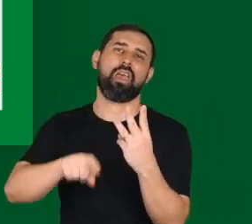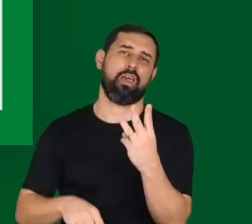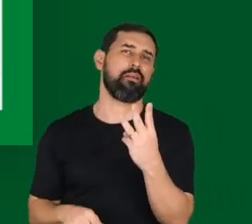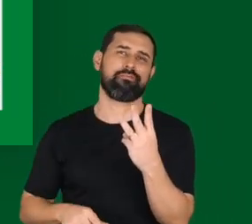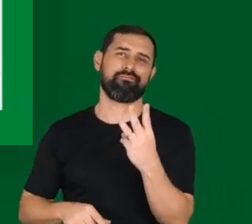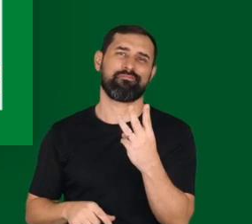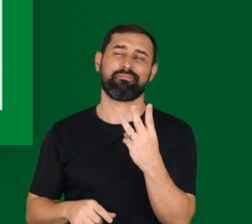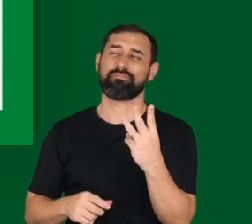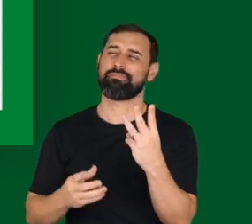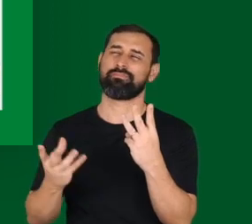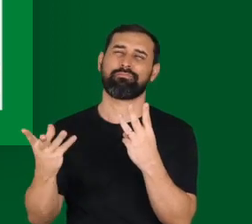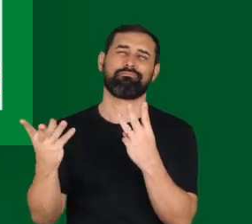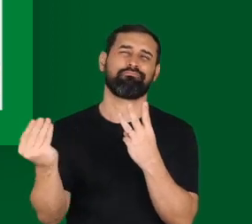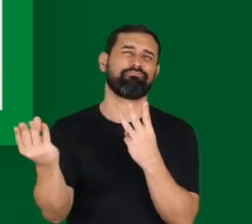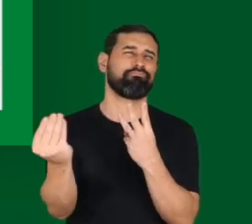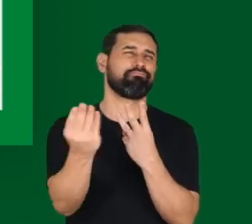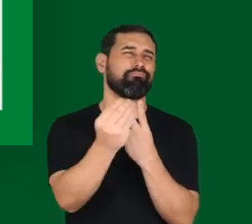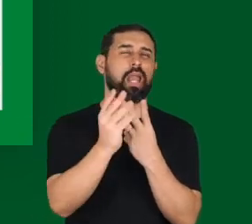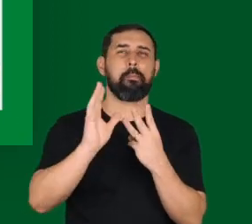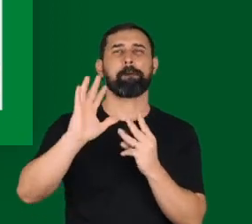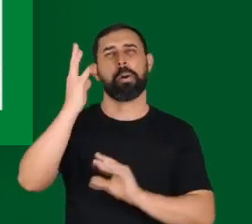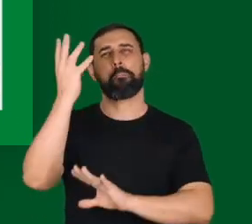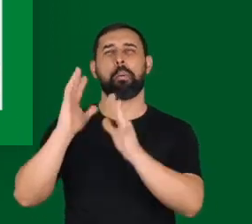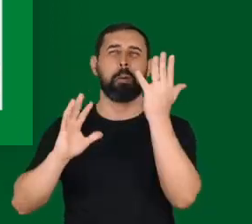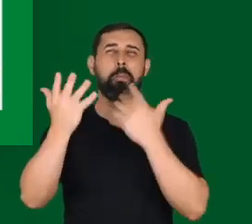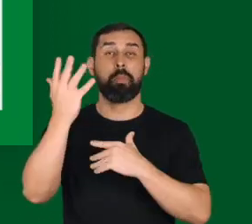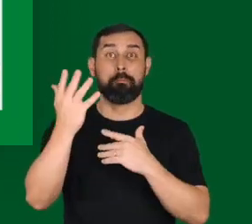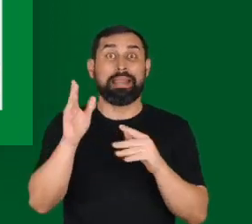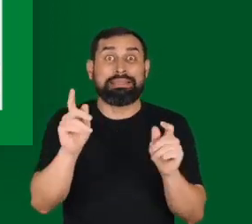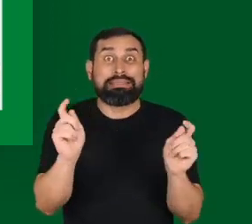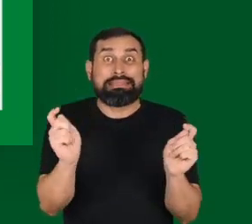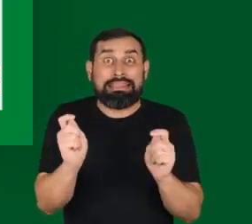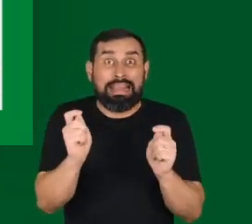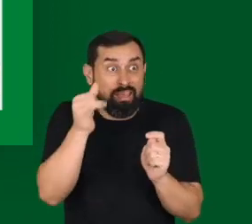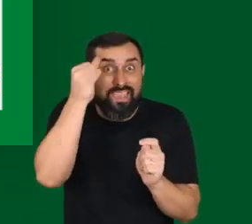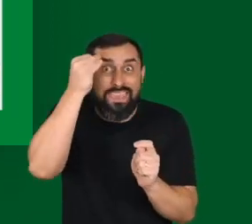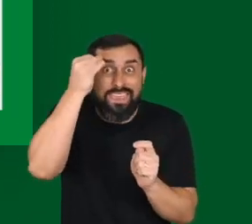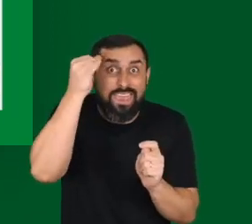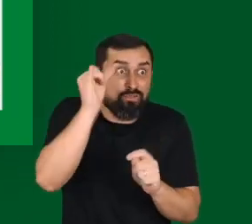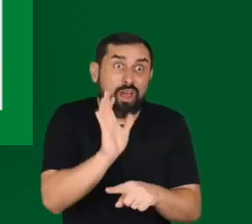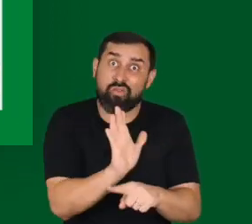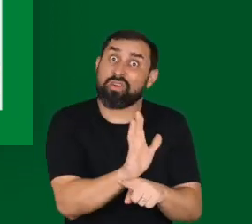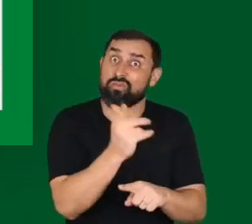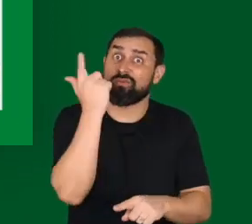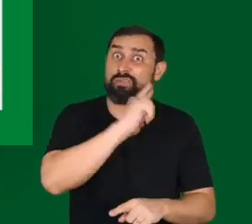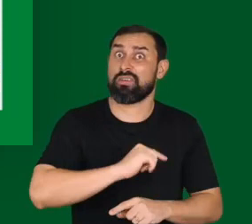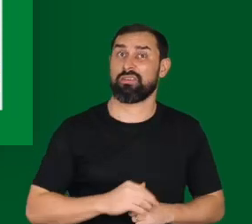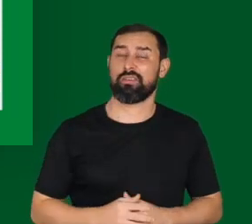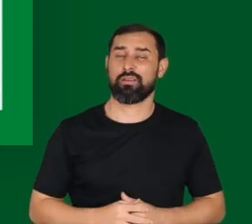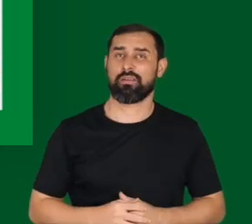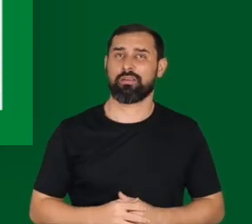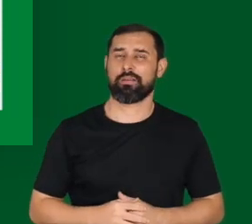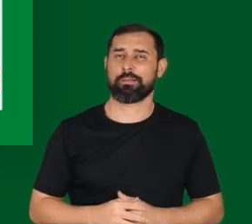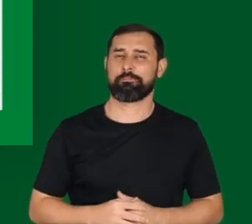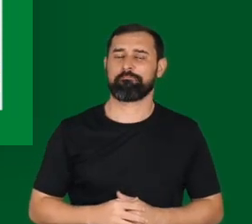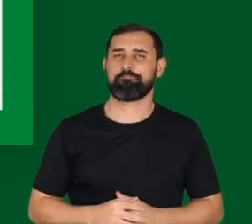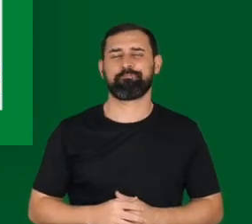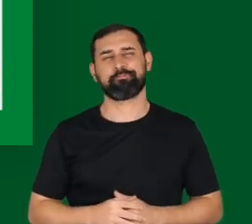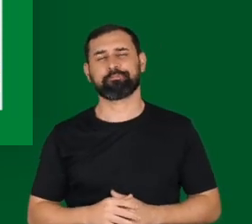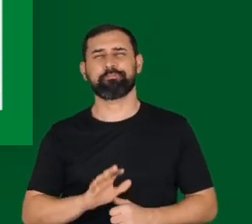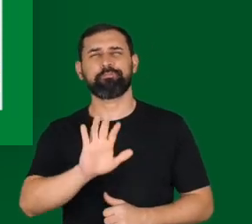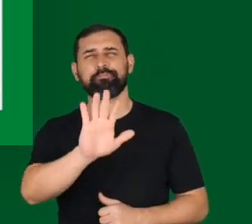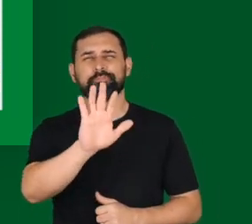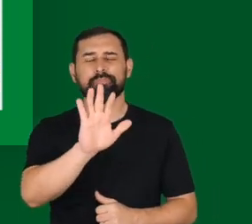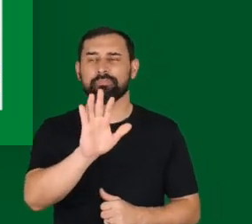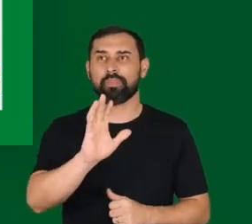pico, é onde a gente tem uma ação fortemente para combater essa causa de morte. E